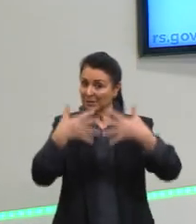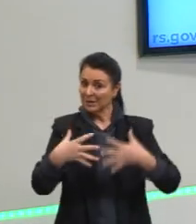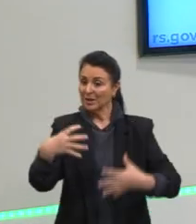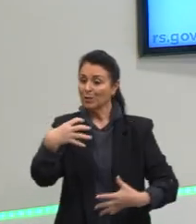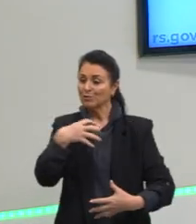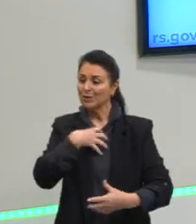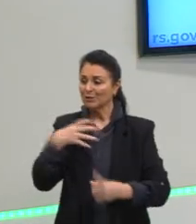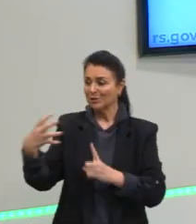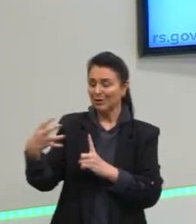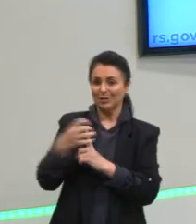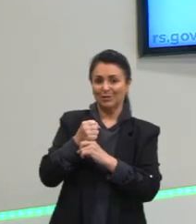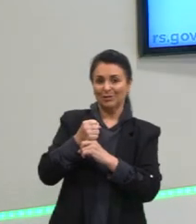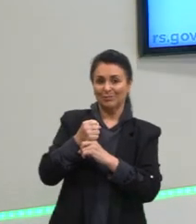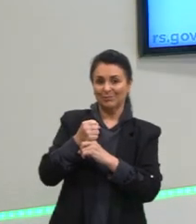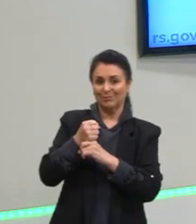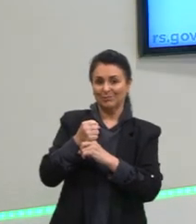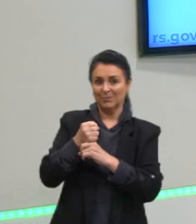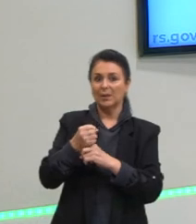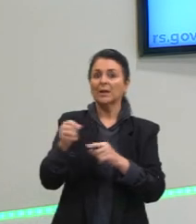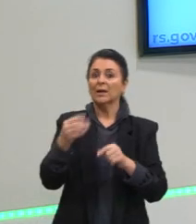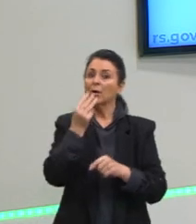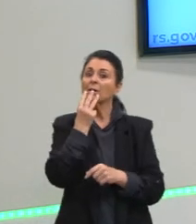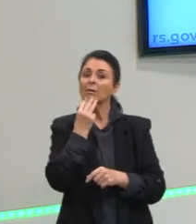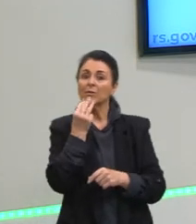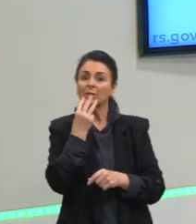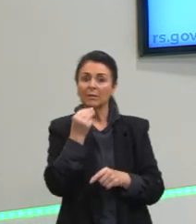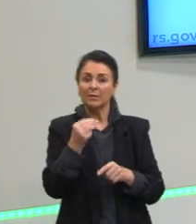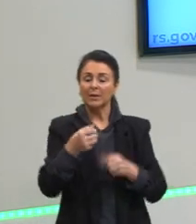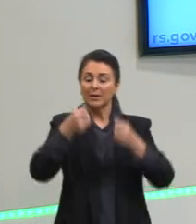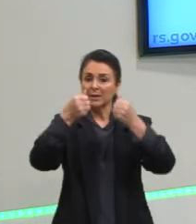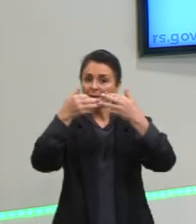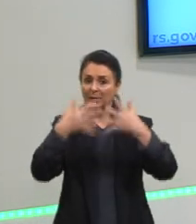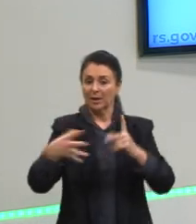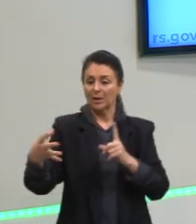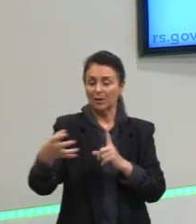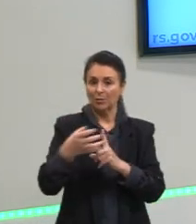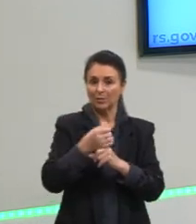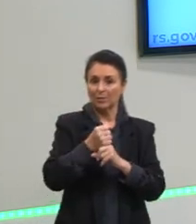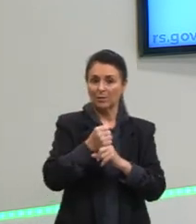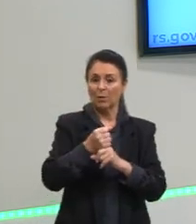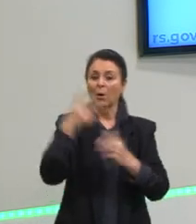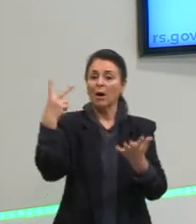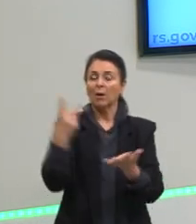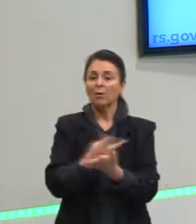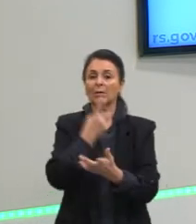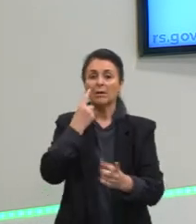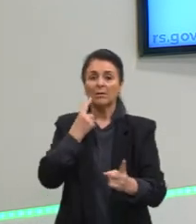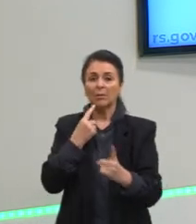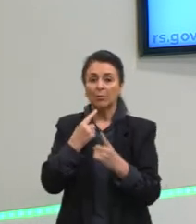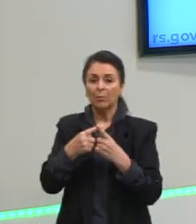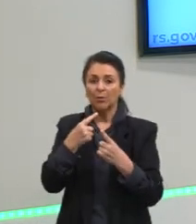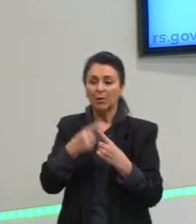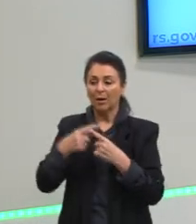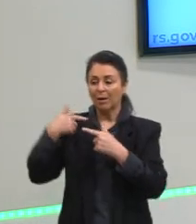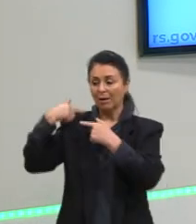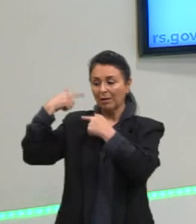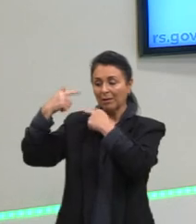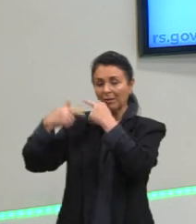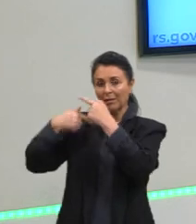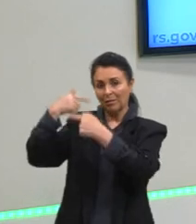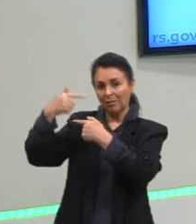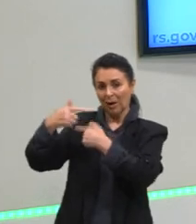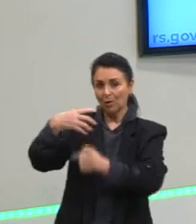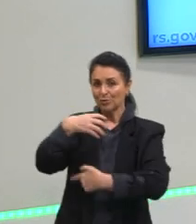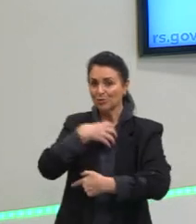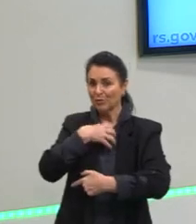para o ver e também faz essas categorias A Dominação então ocorre por tradicional de